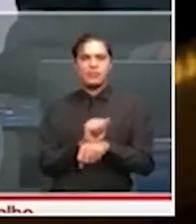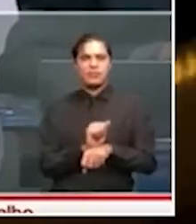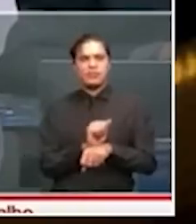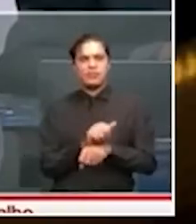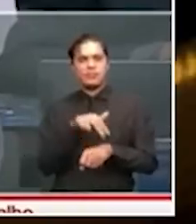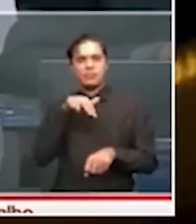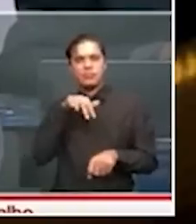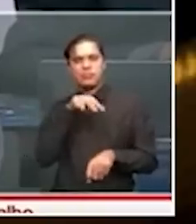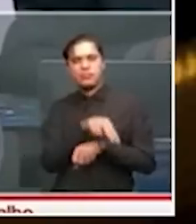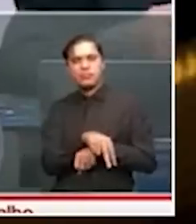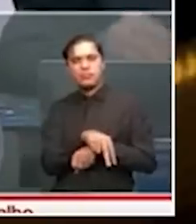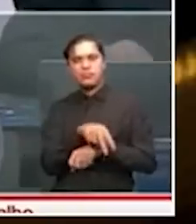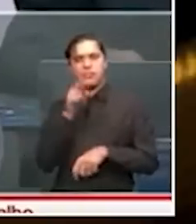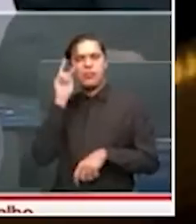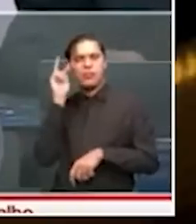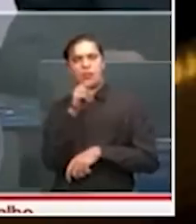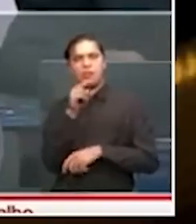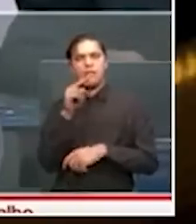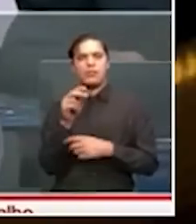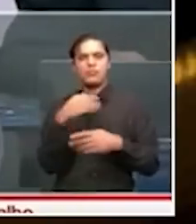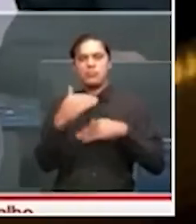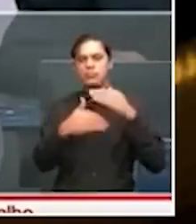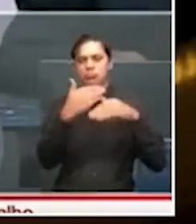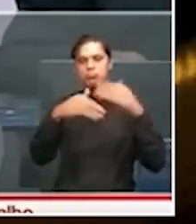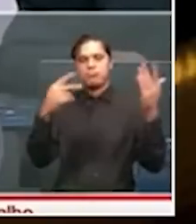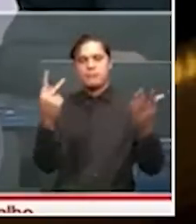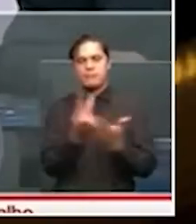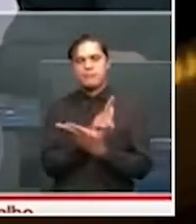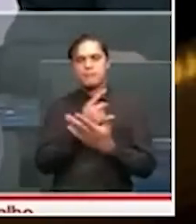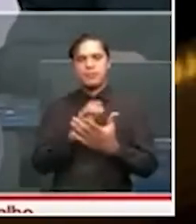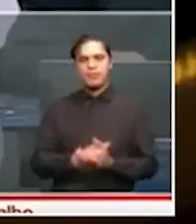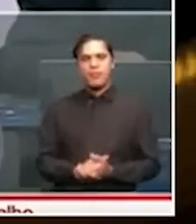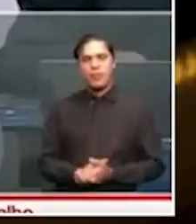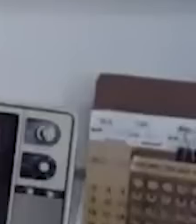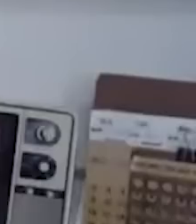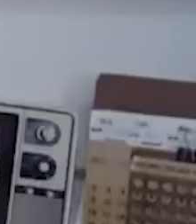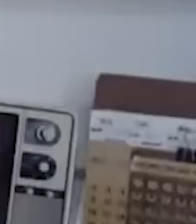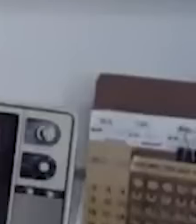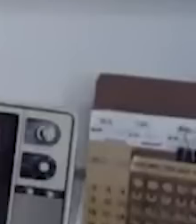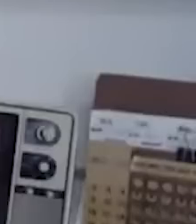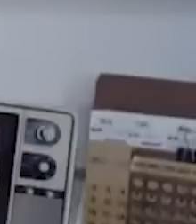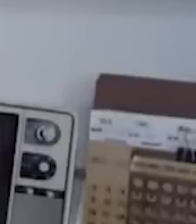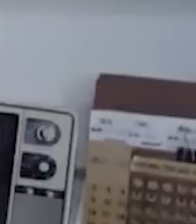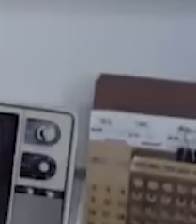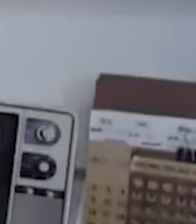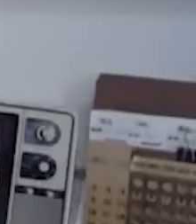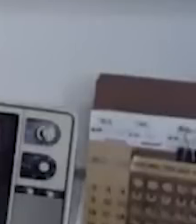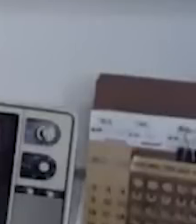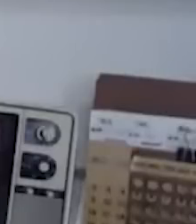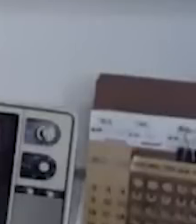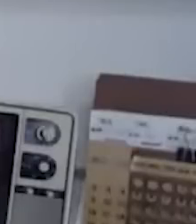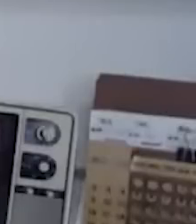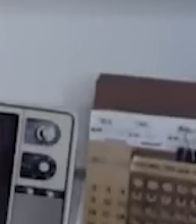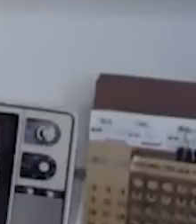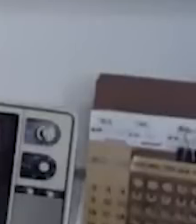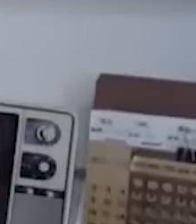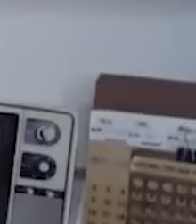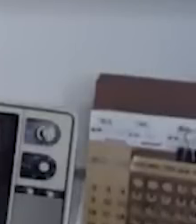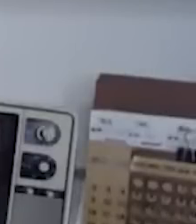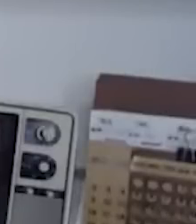eu trago. É a do Rui Costa, do Wellington Dias, agora o Helder Barbalho, né, que não é ministro, mas é aliado de Lula.